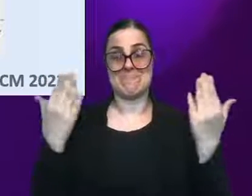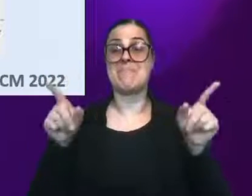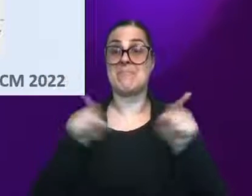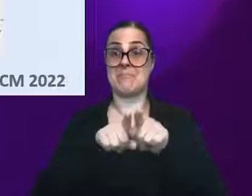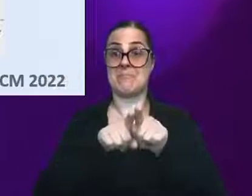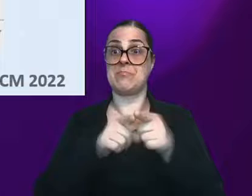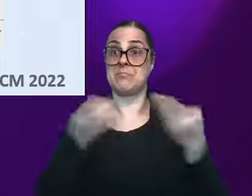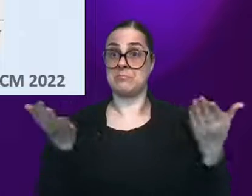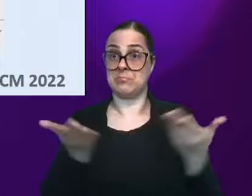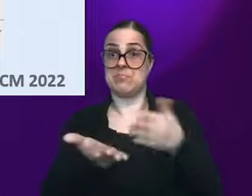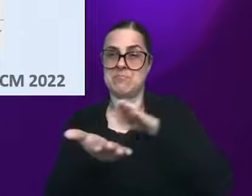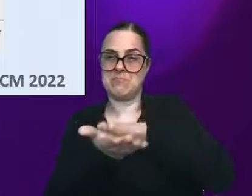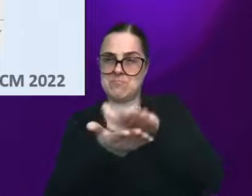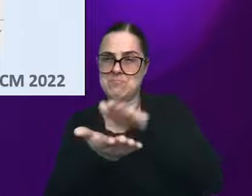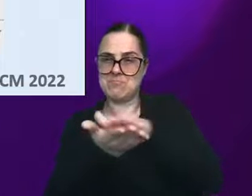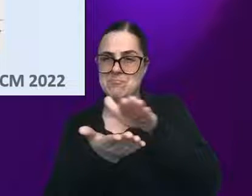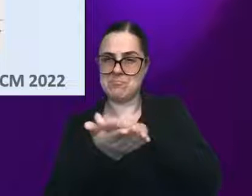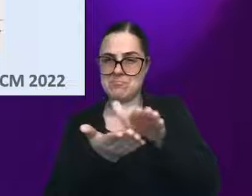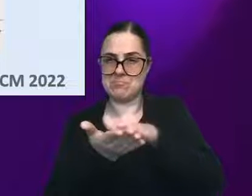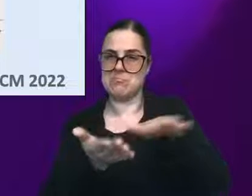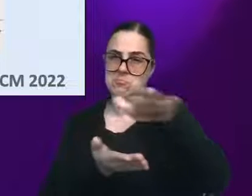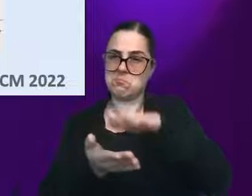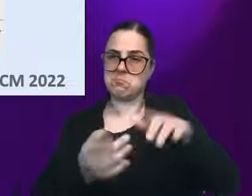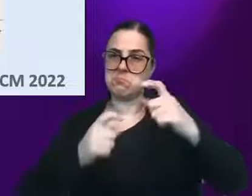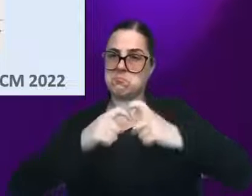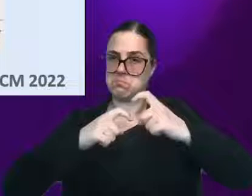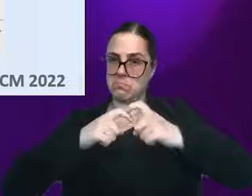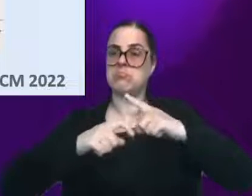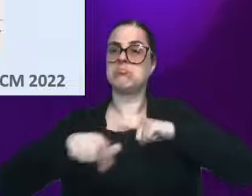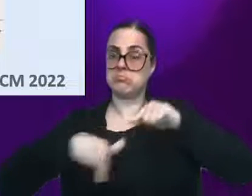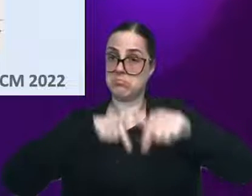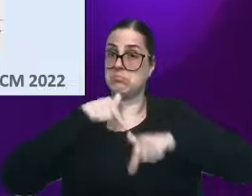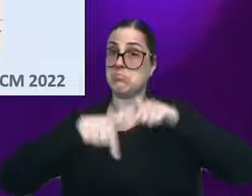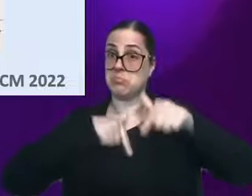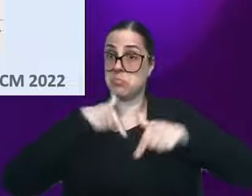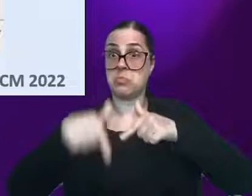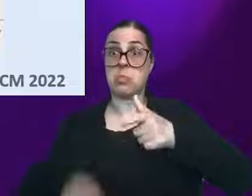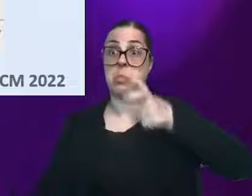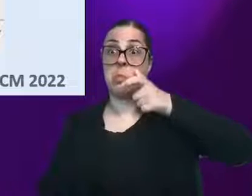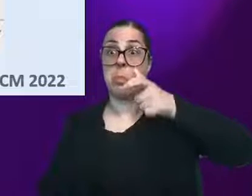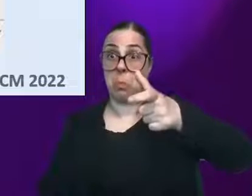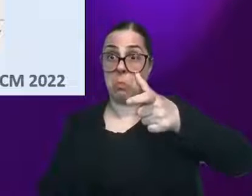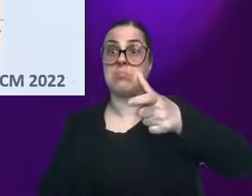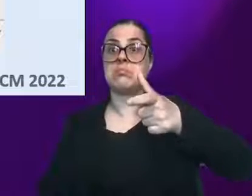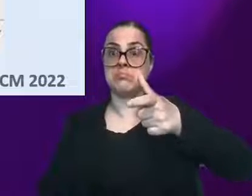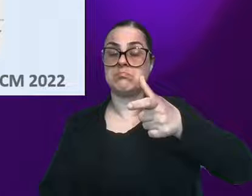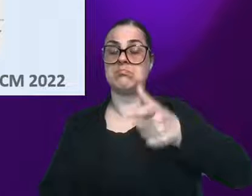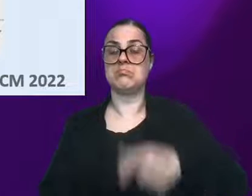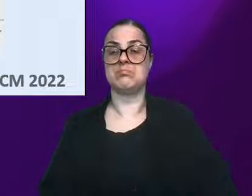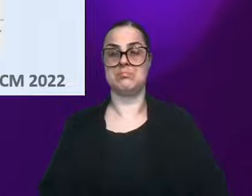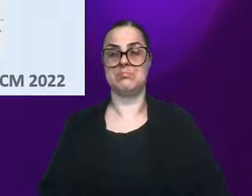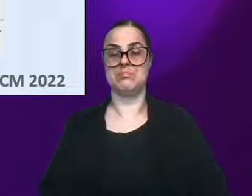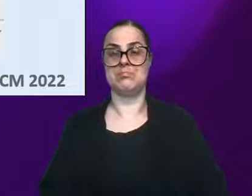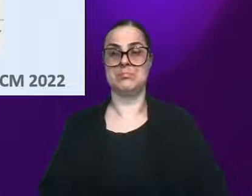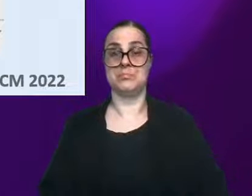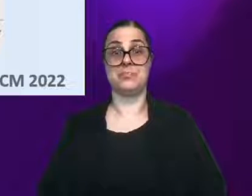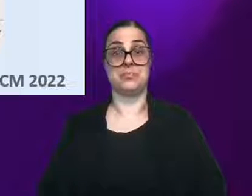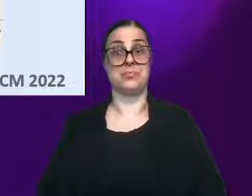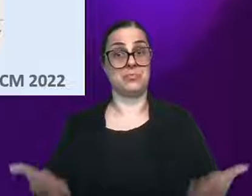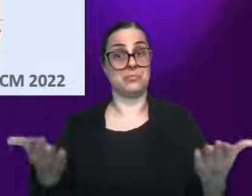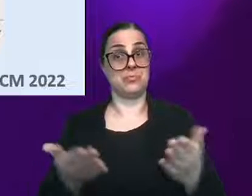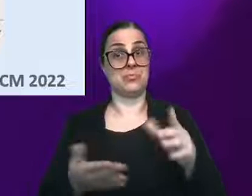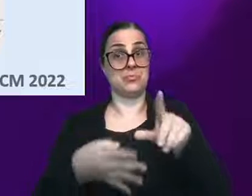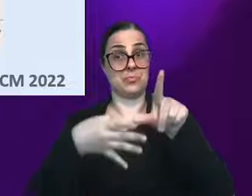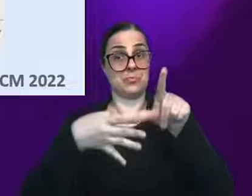literatura ela vem produzindo alguns trabalhos muito interessantes, e a gente separou aqui 4